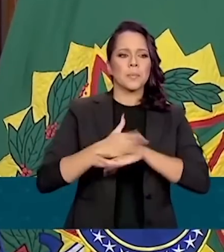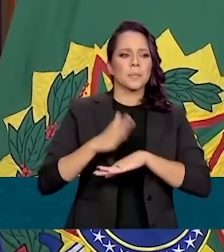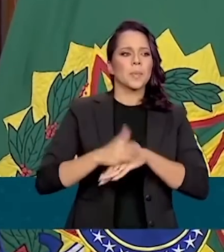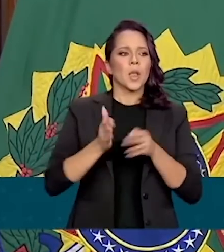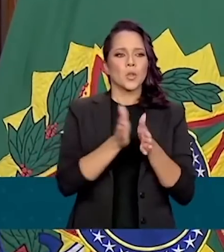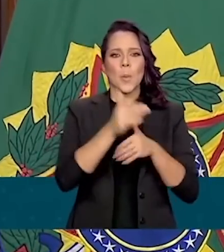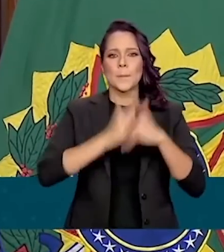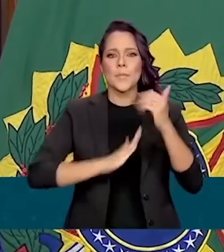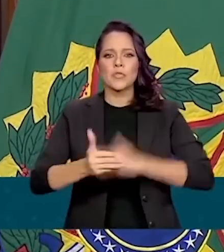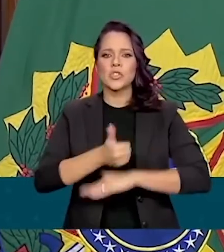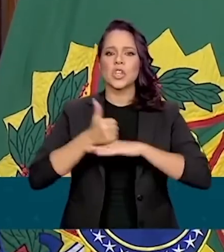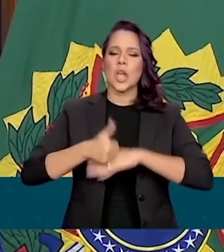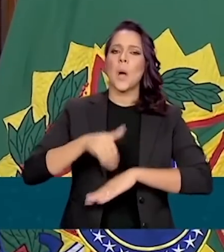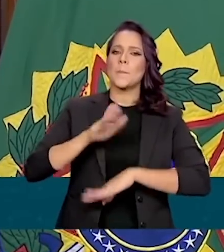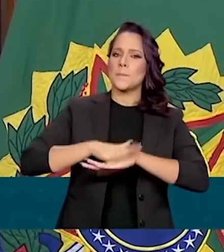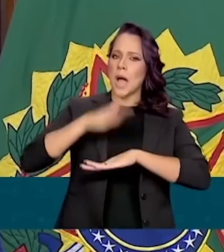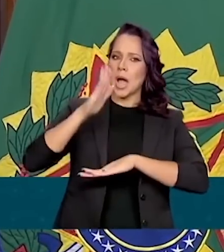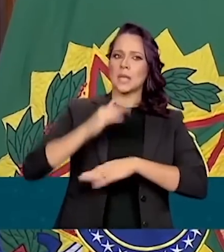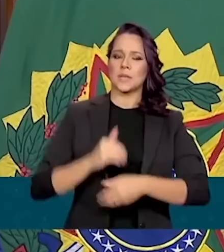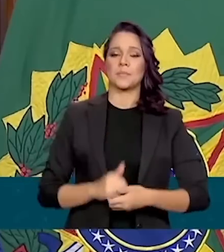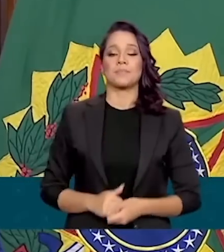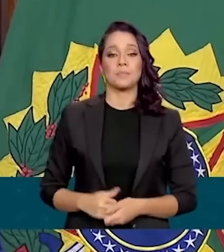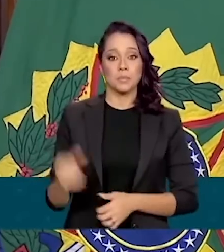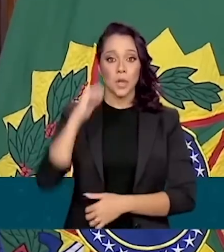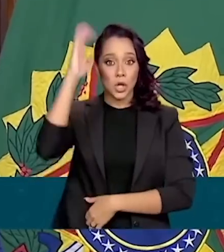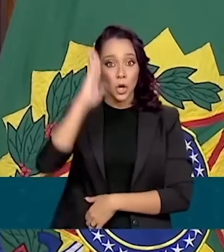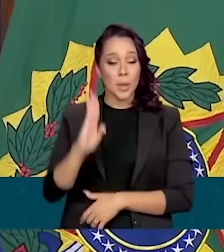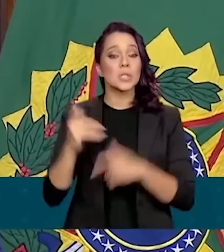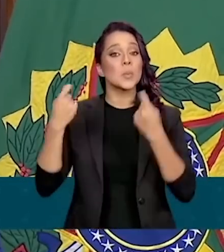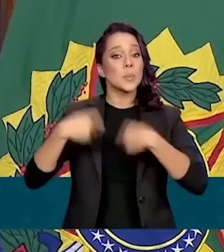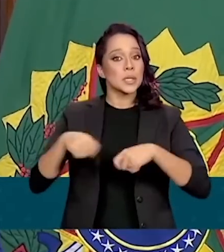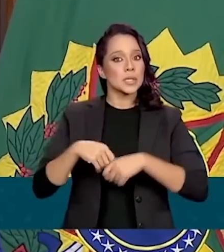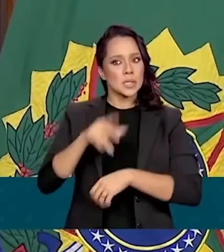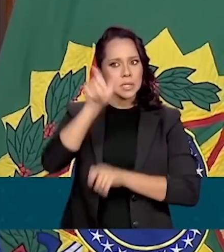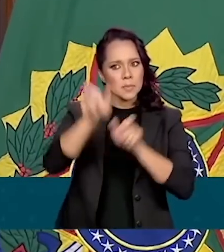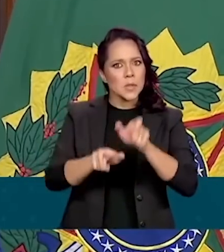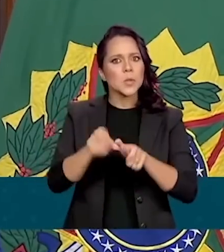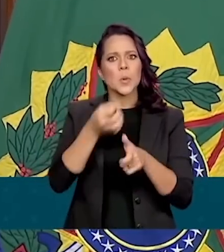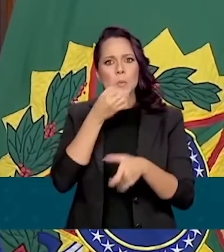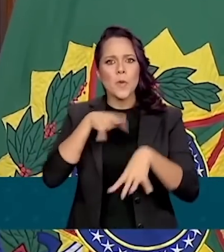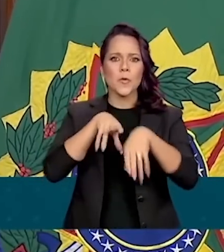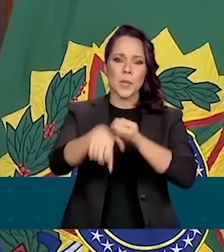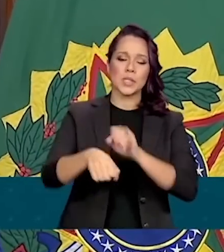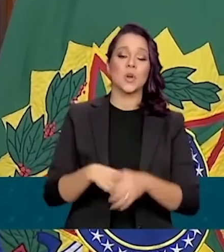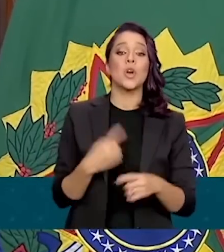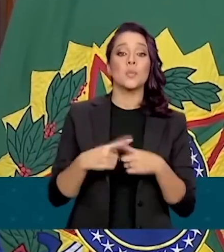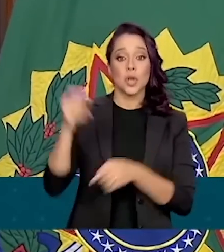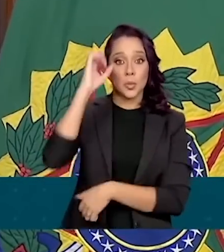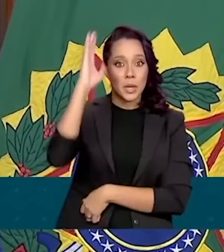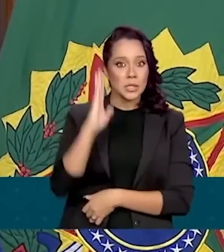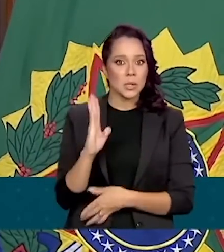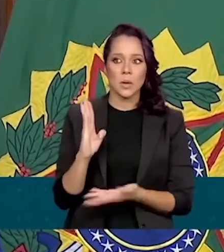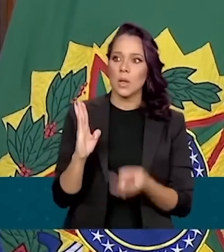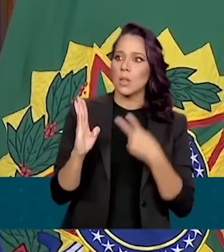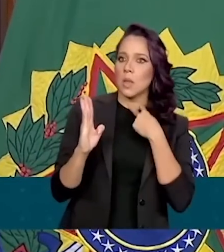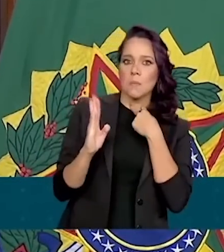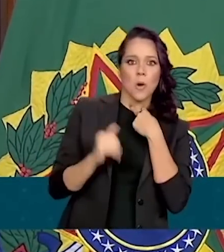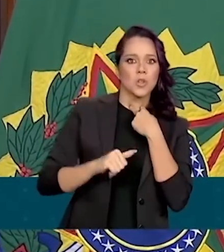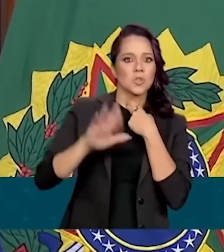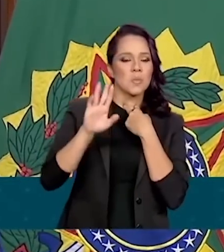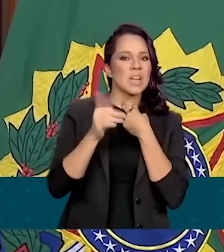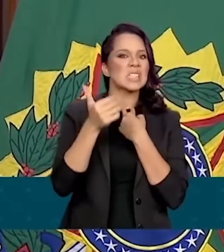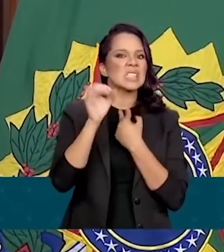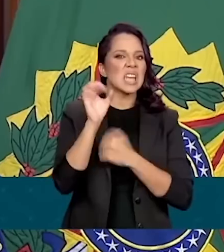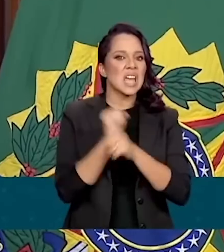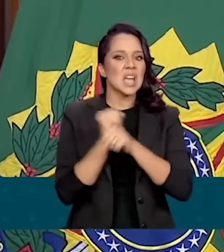num profissional mais preparado. E o Brasil precisa dessa gente bem formada, porque o Brasil não pode passar mais um